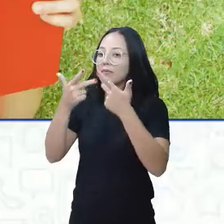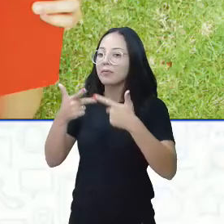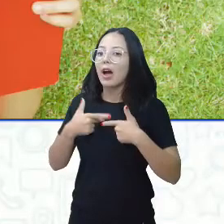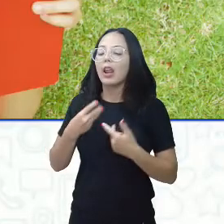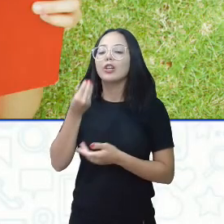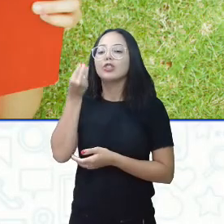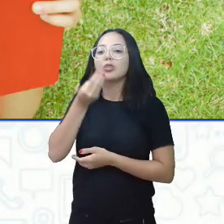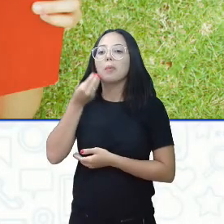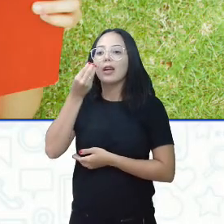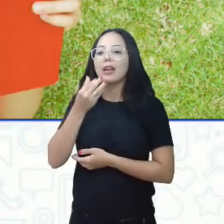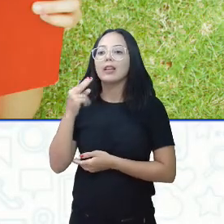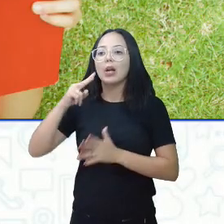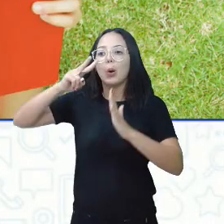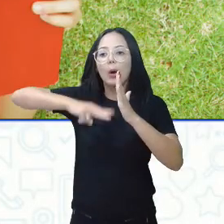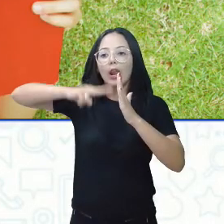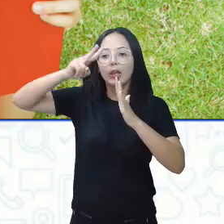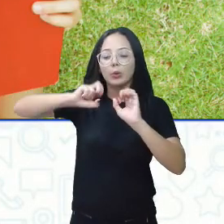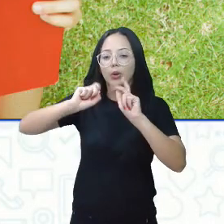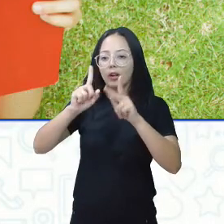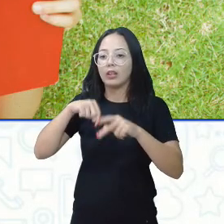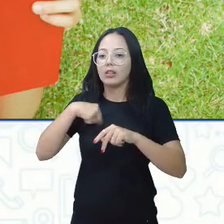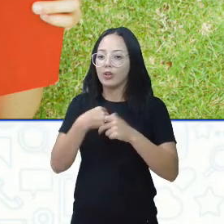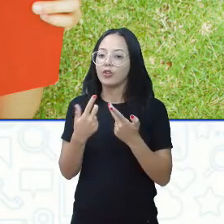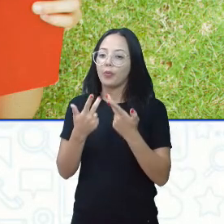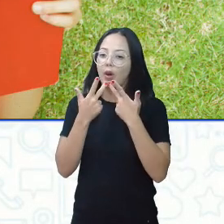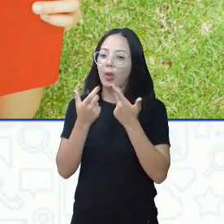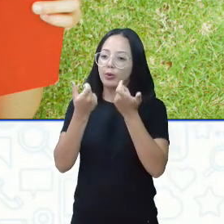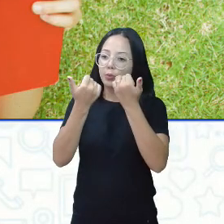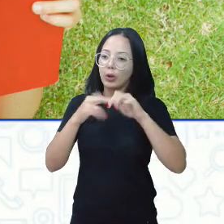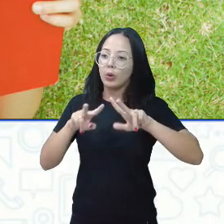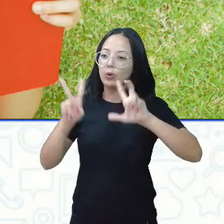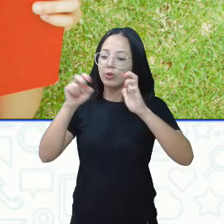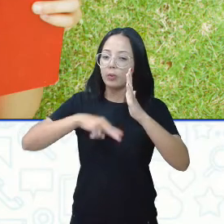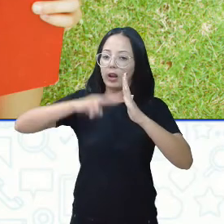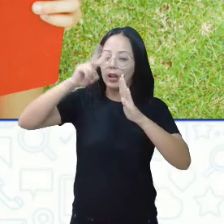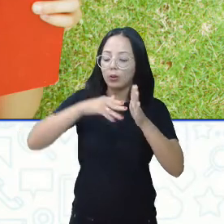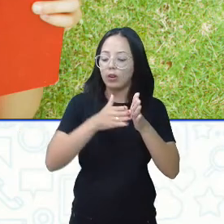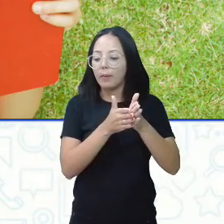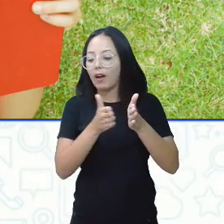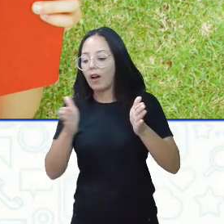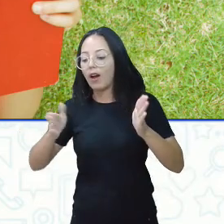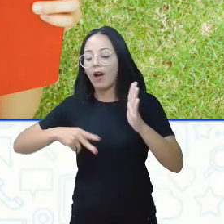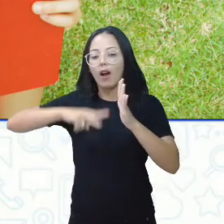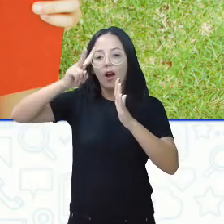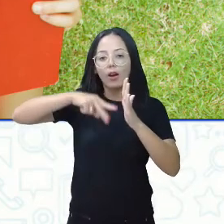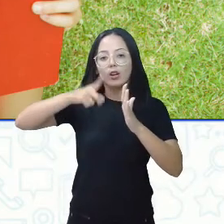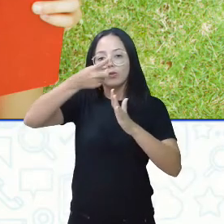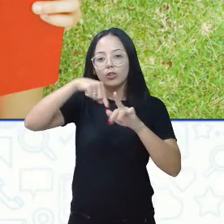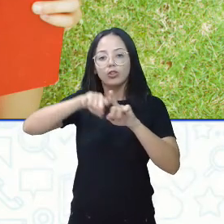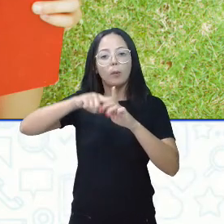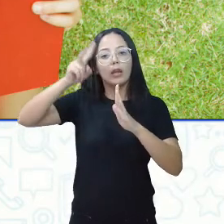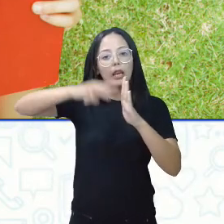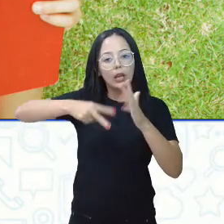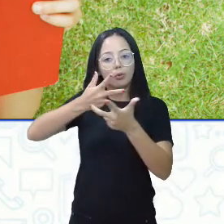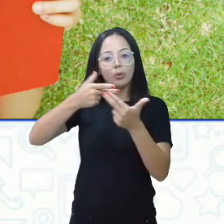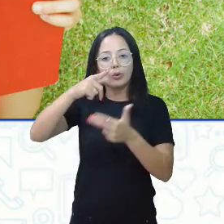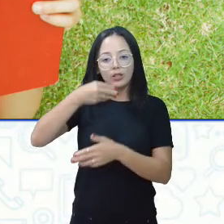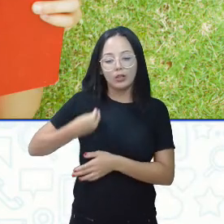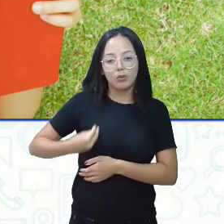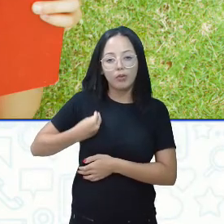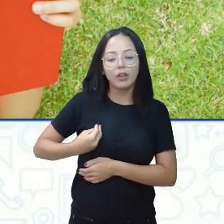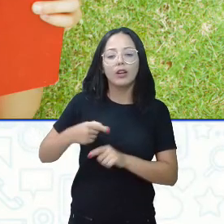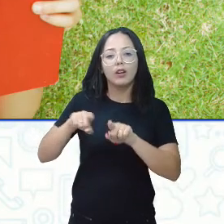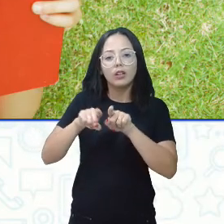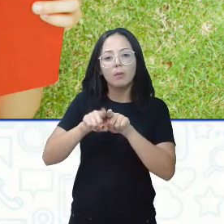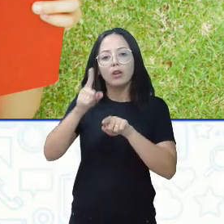a sua melhor experiência com a leitura. A gente falou tanto da leitura ao longo dessa aula, né? Vocês devem ter lido alguma coisa na vida de vocês que